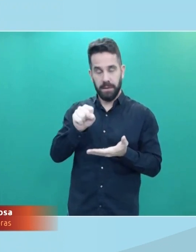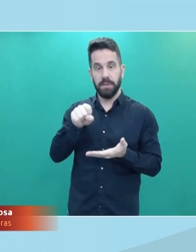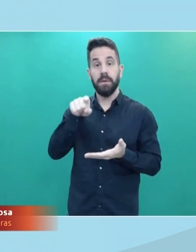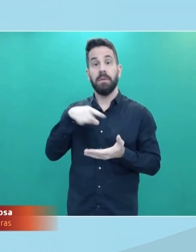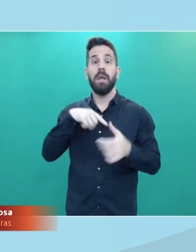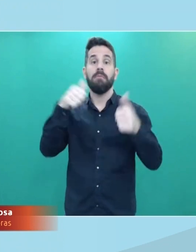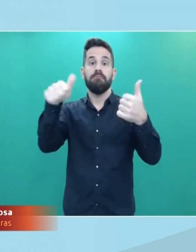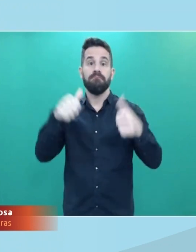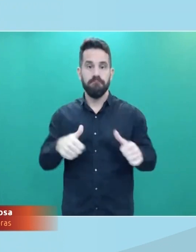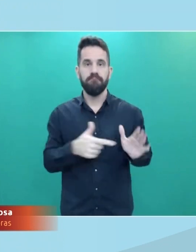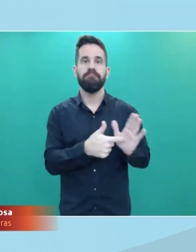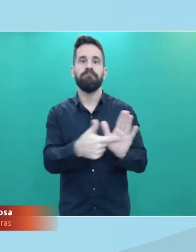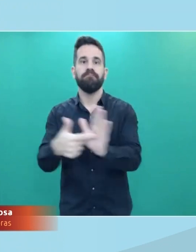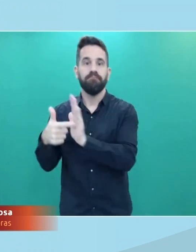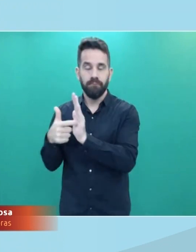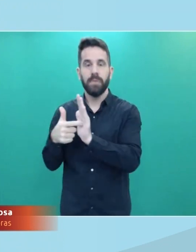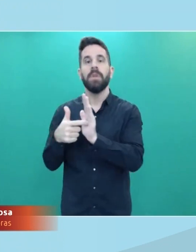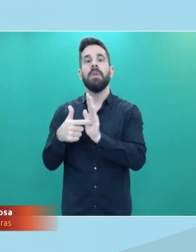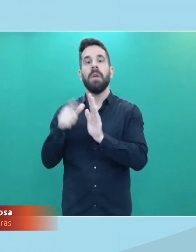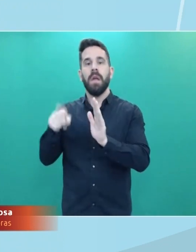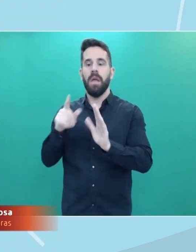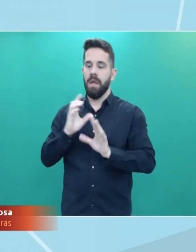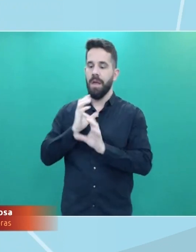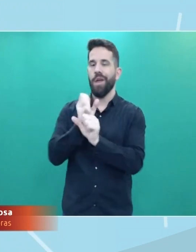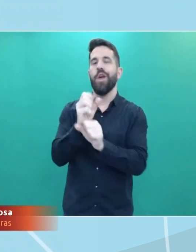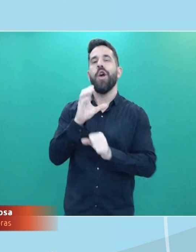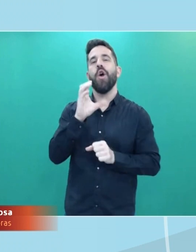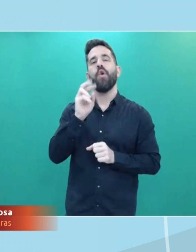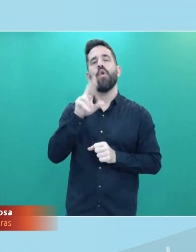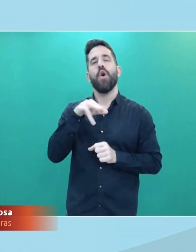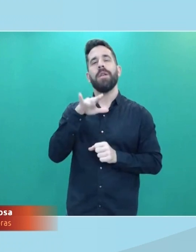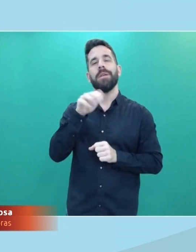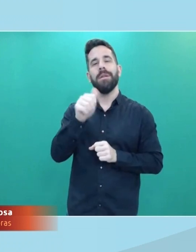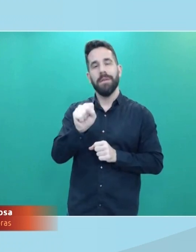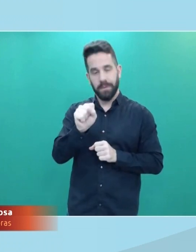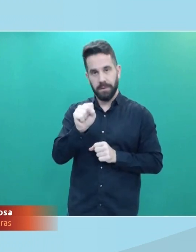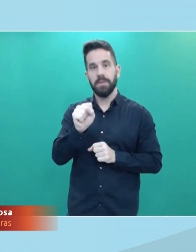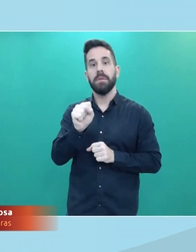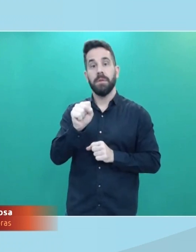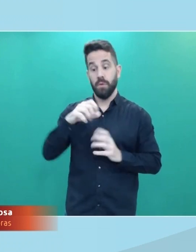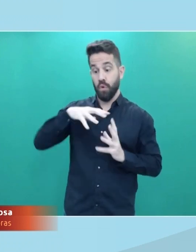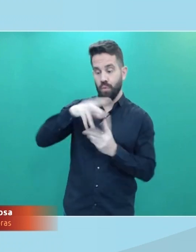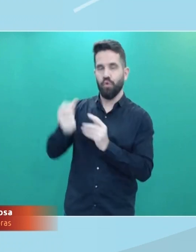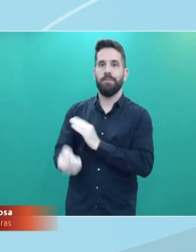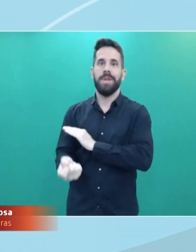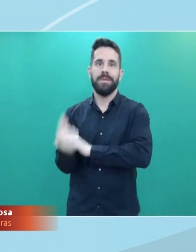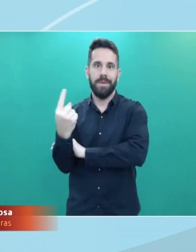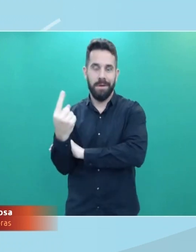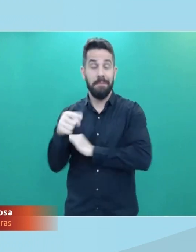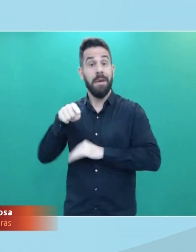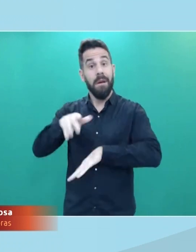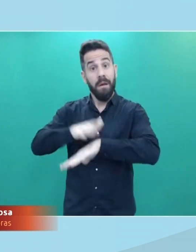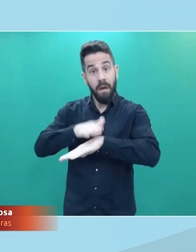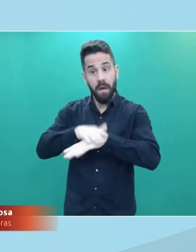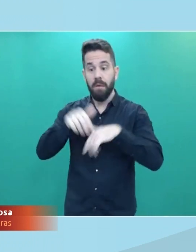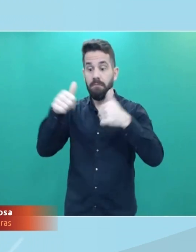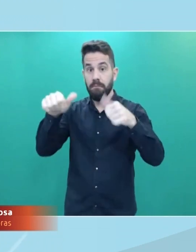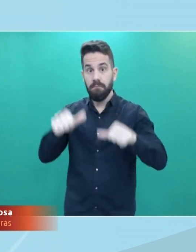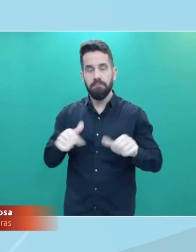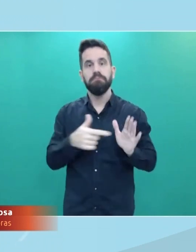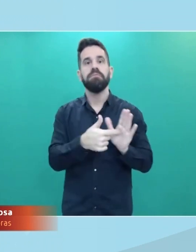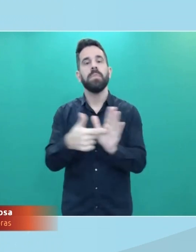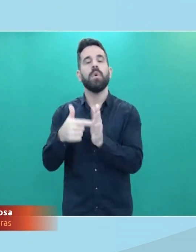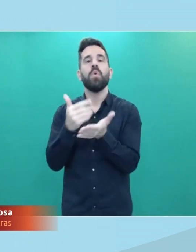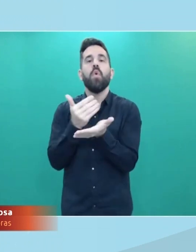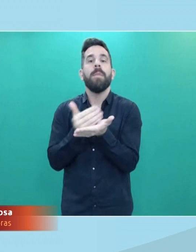individual do artista visual Mário Prata. A inauguração, né, o lançamento dessa exposição ocorre hoje às 6h30 da